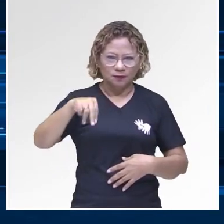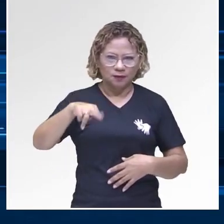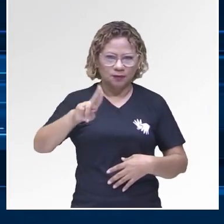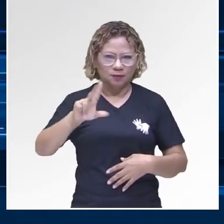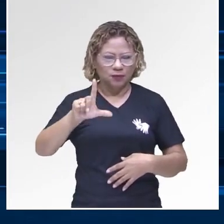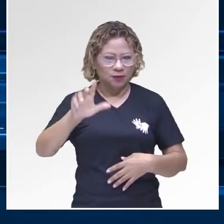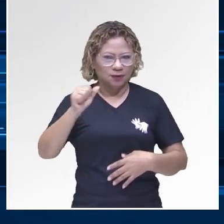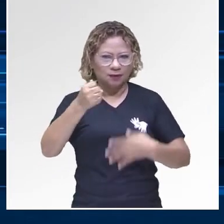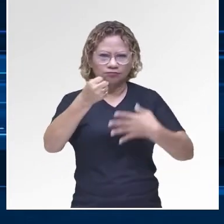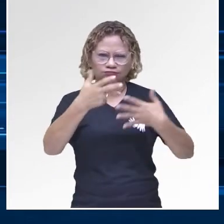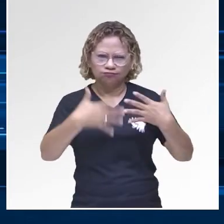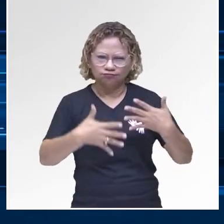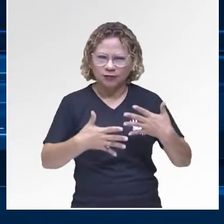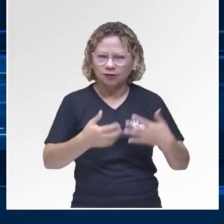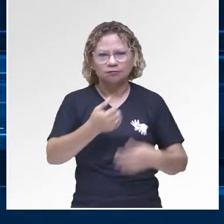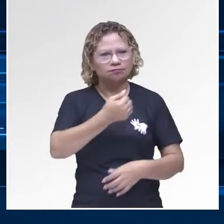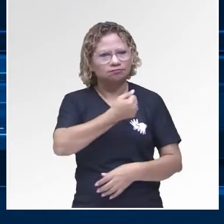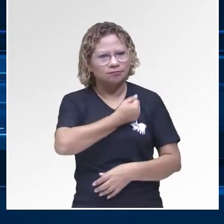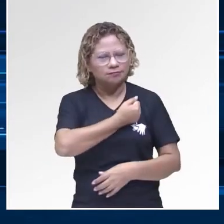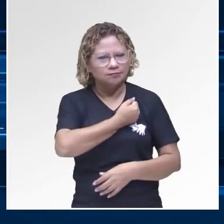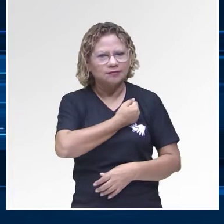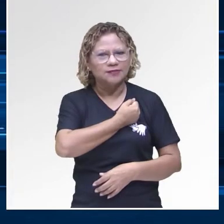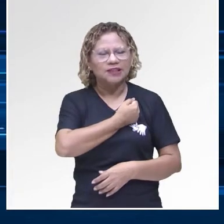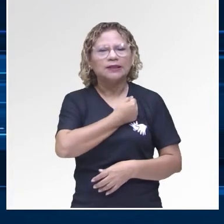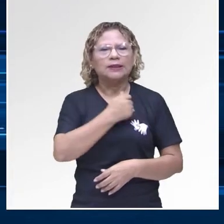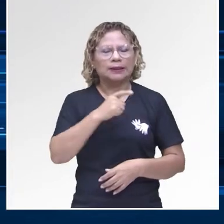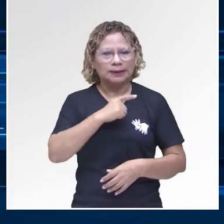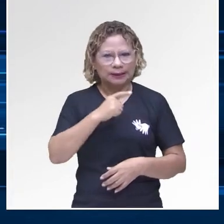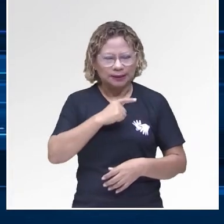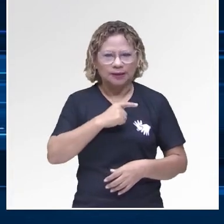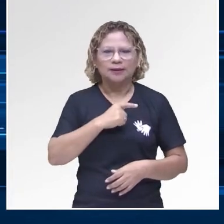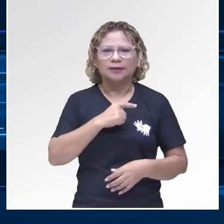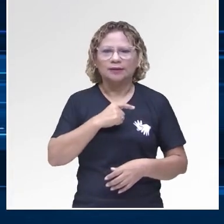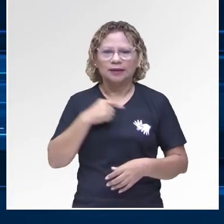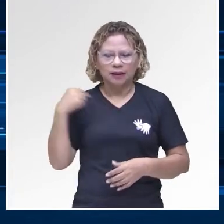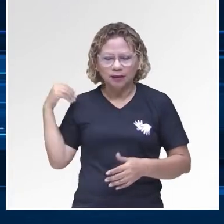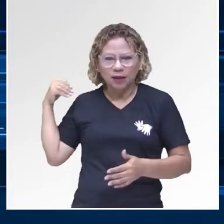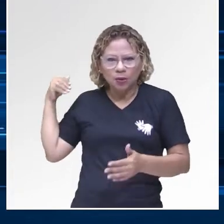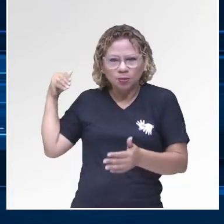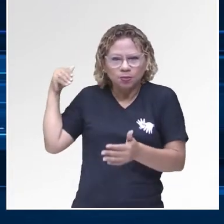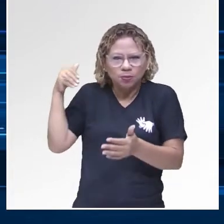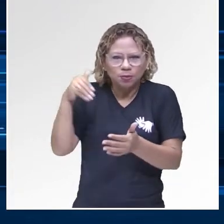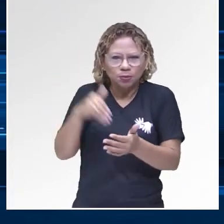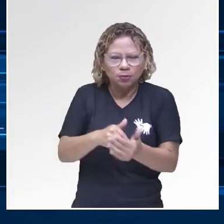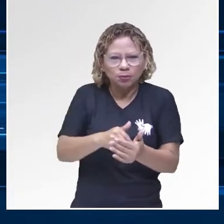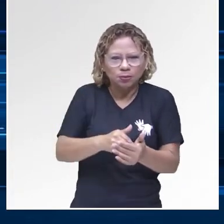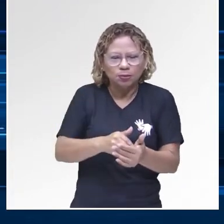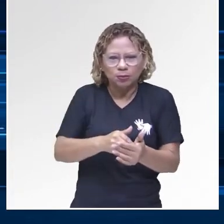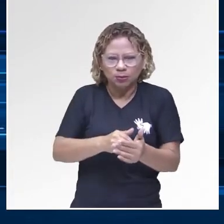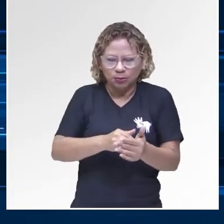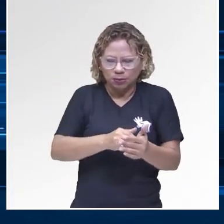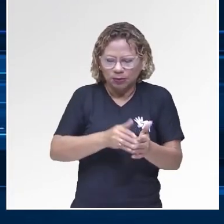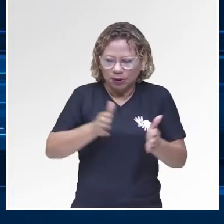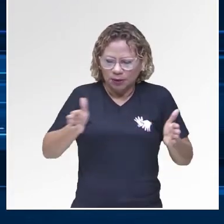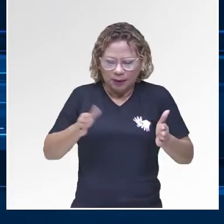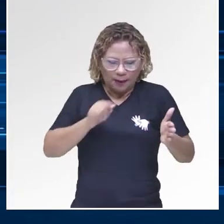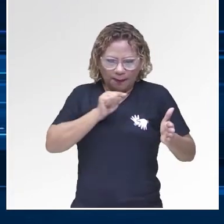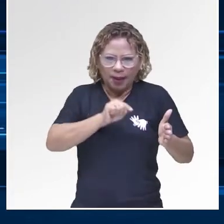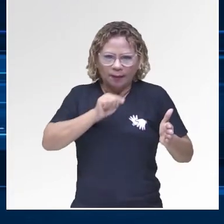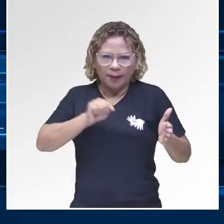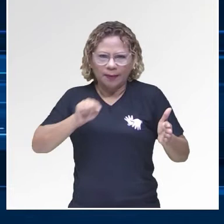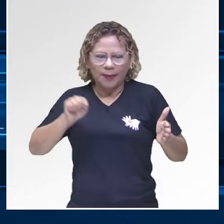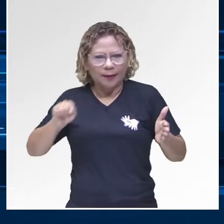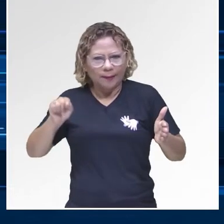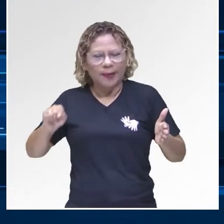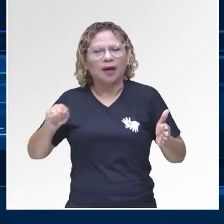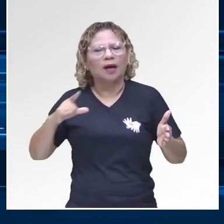Então, considere uma PA finita, né, ou seja, ela tem um fim, ela tem um último termo, de razão igual a R.